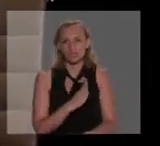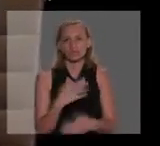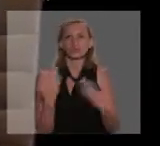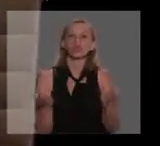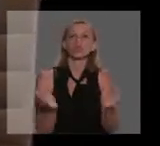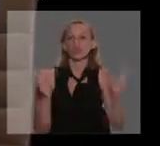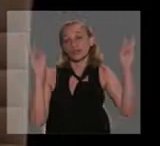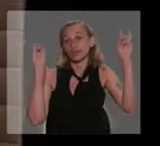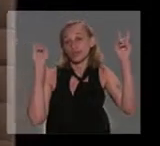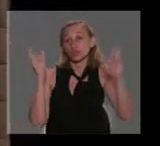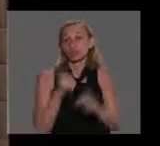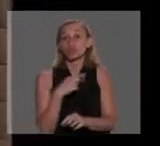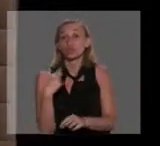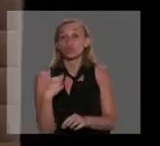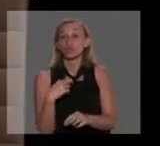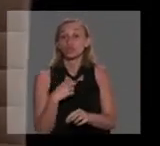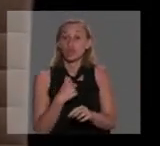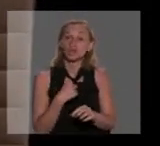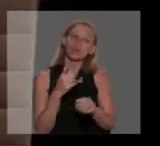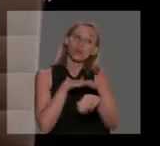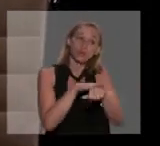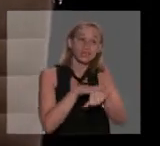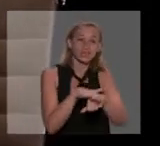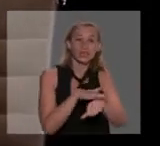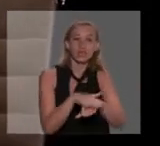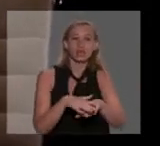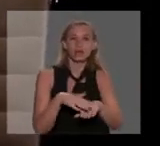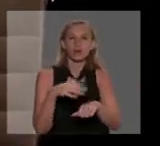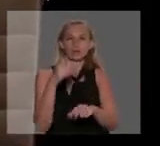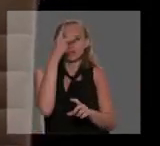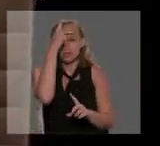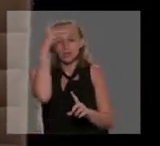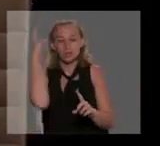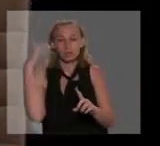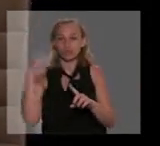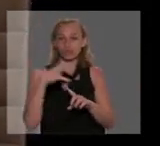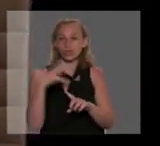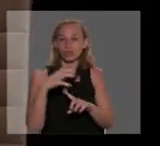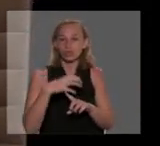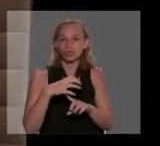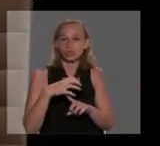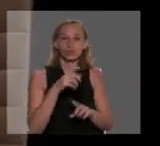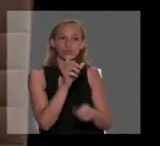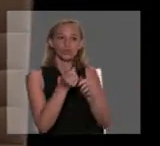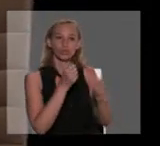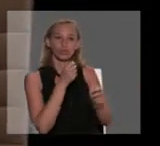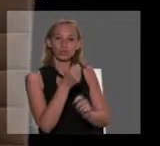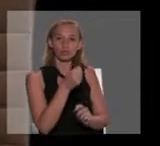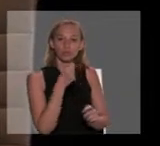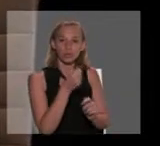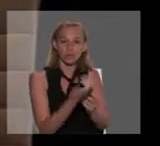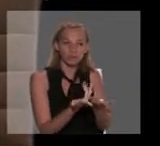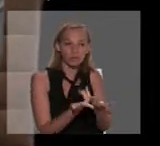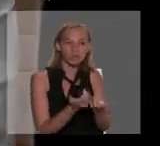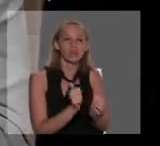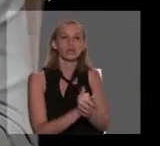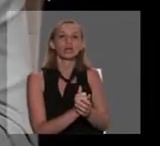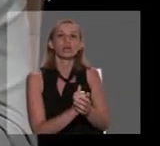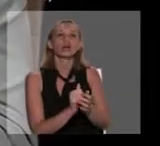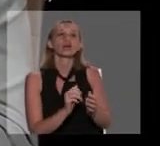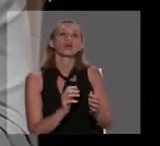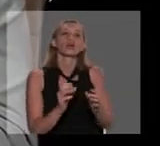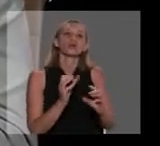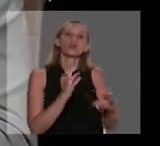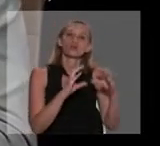negras no Brasil. E é sobre esse assunto que eu vou conversar com um dos atuais influenciadores digitais negros, o comunicador,